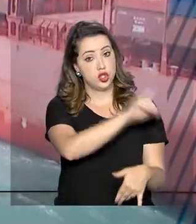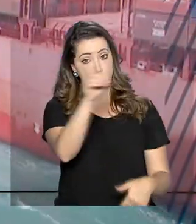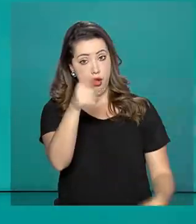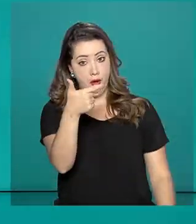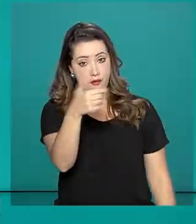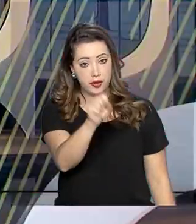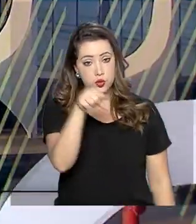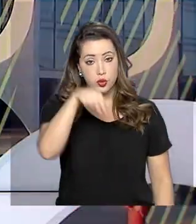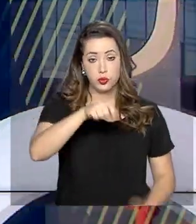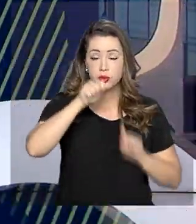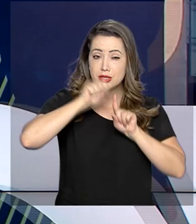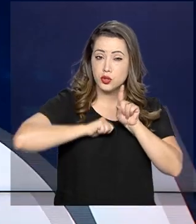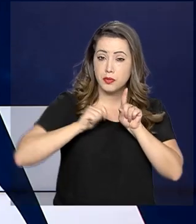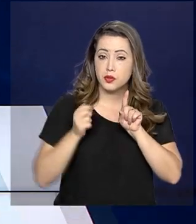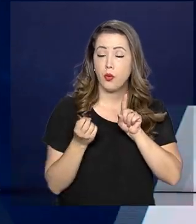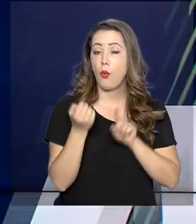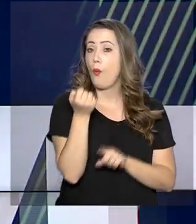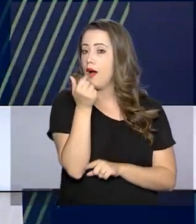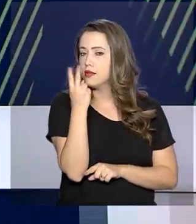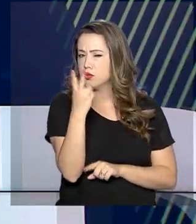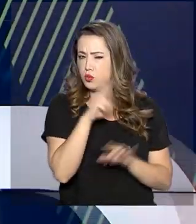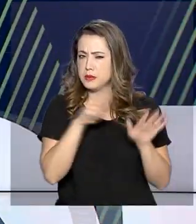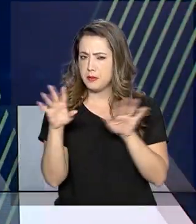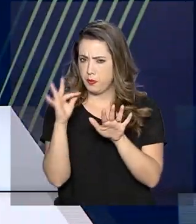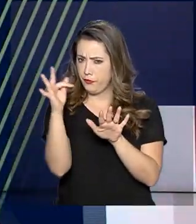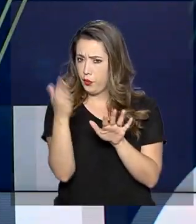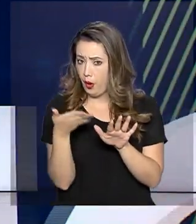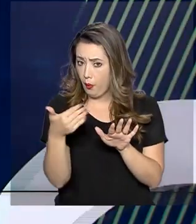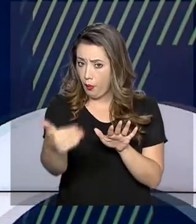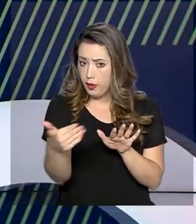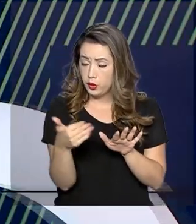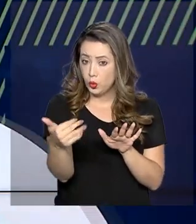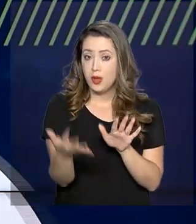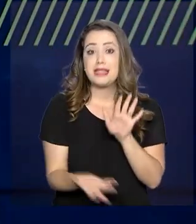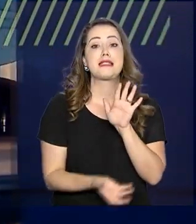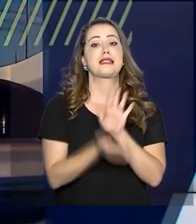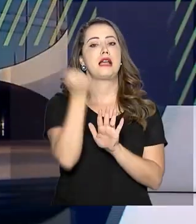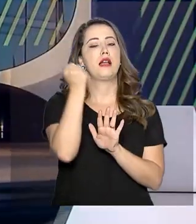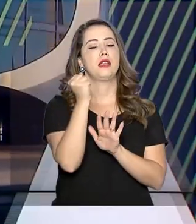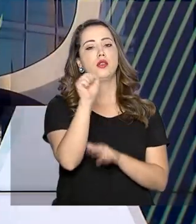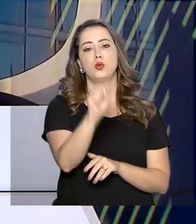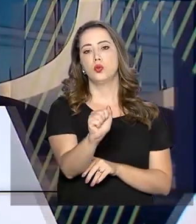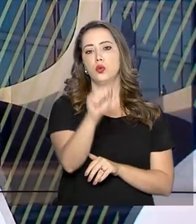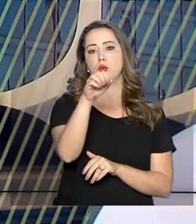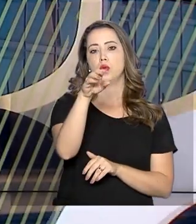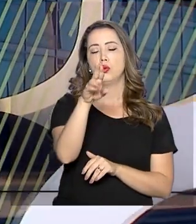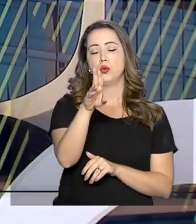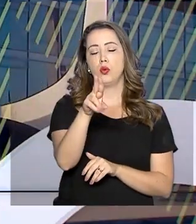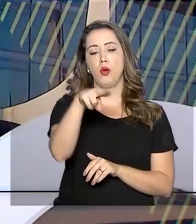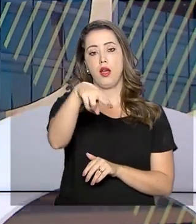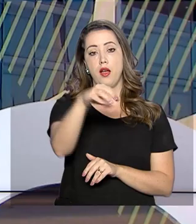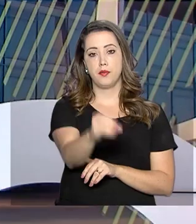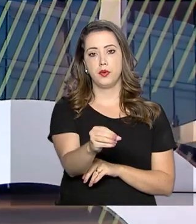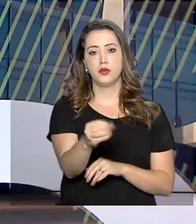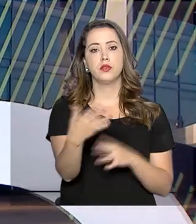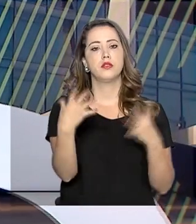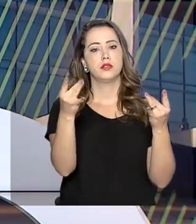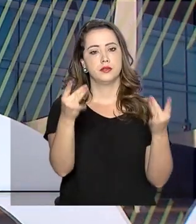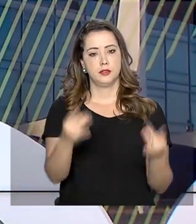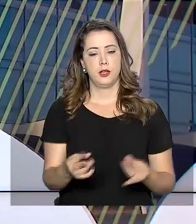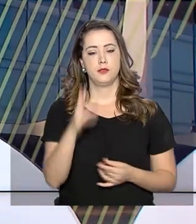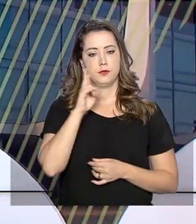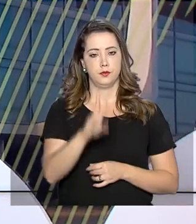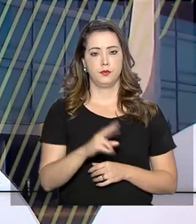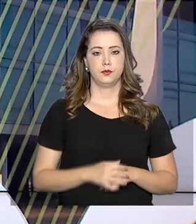deste mês, praticamente daqui a duas semanas, o prazo para sacar o abono salarial. A repórter Luciana Colares de Holanda tem mais